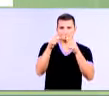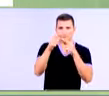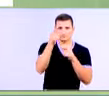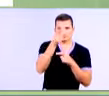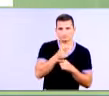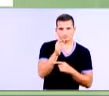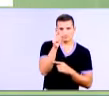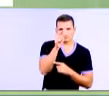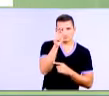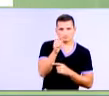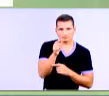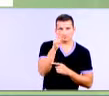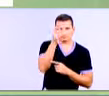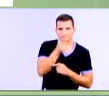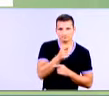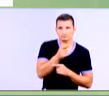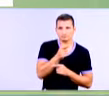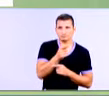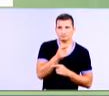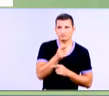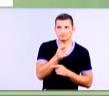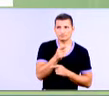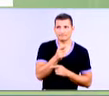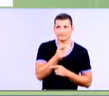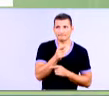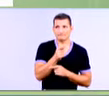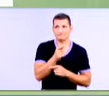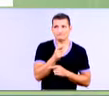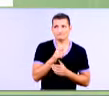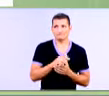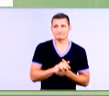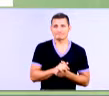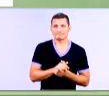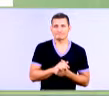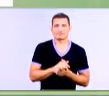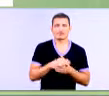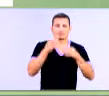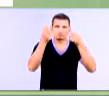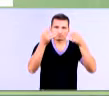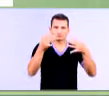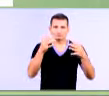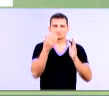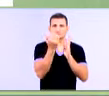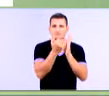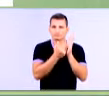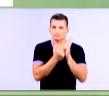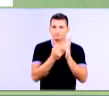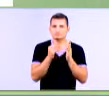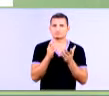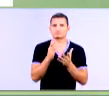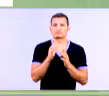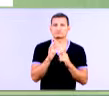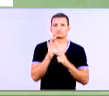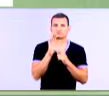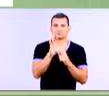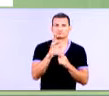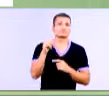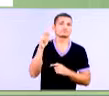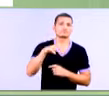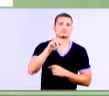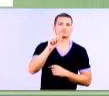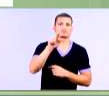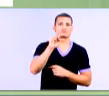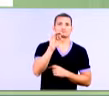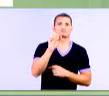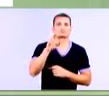Esse comentário ele tem a função de, olha, esse programa tem como função apresentar comentários em Java, quem é o autor, né? Lilo